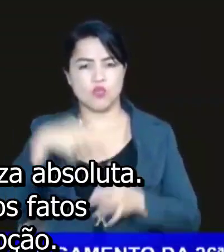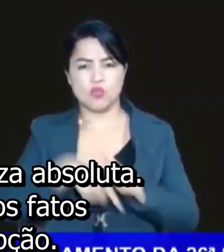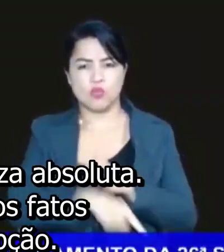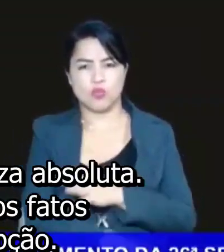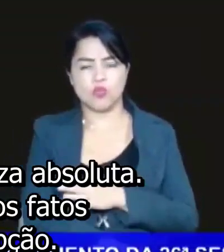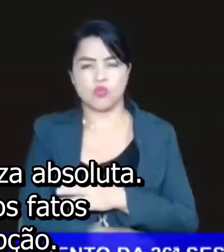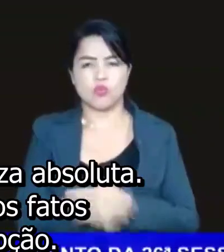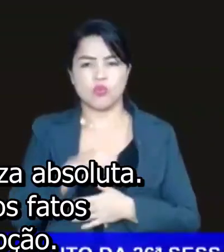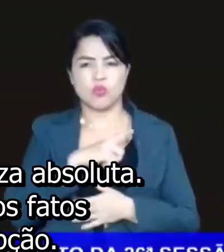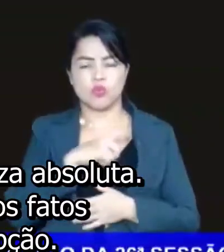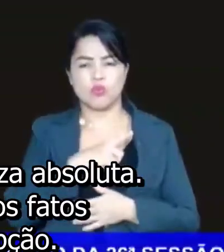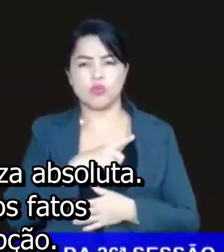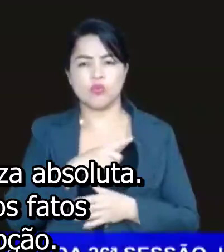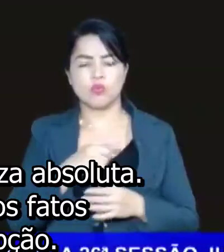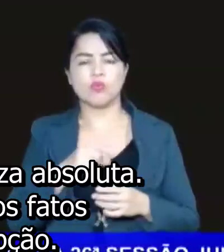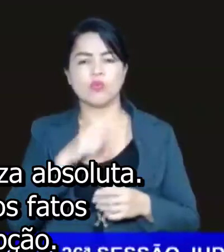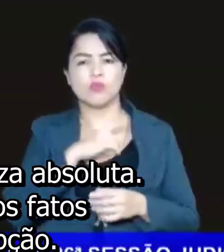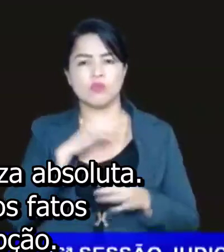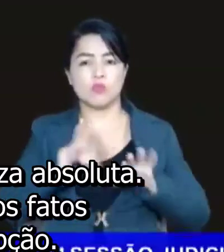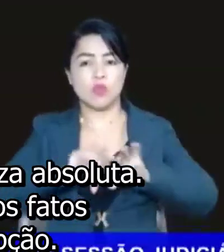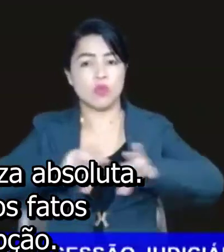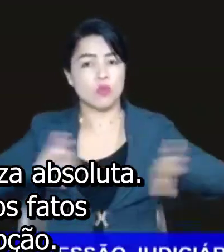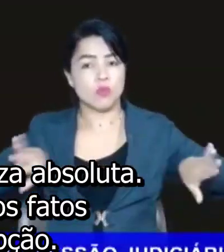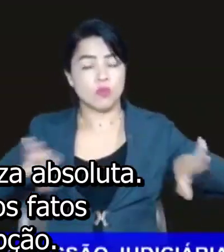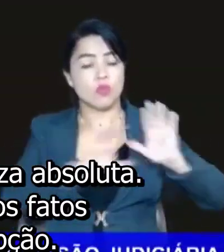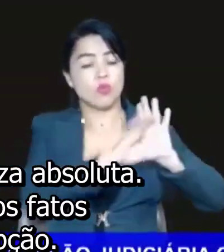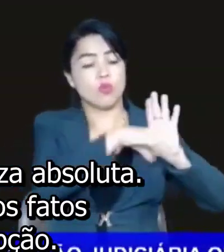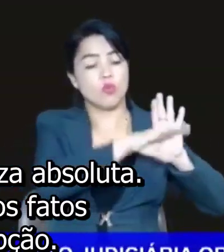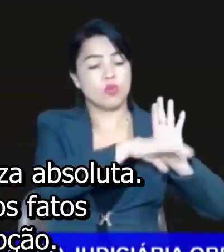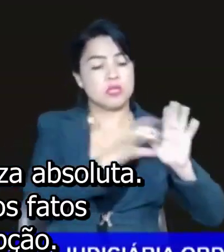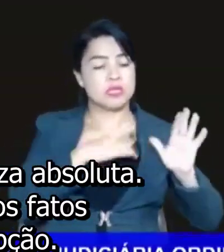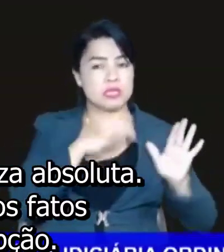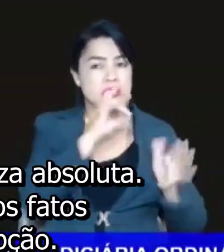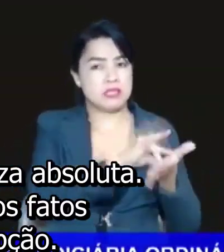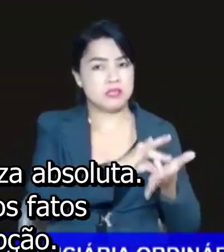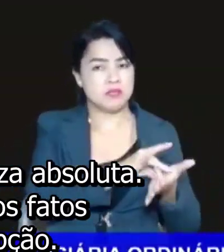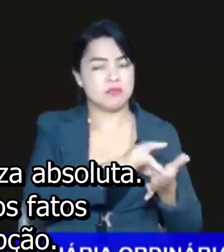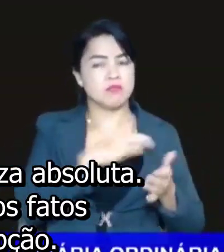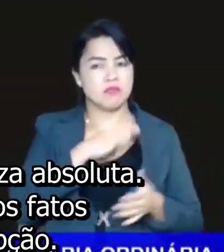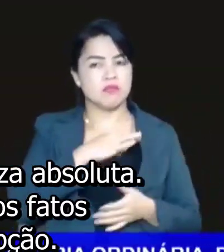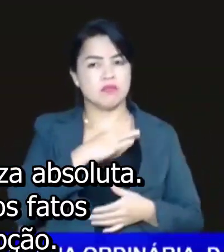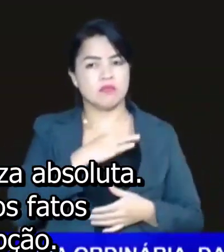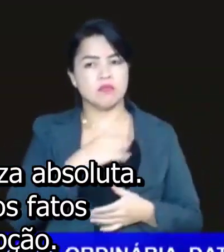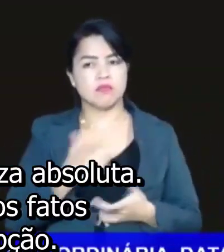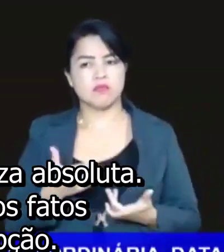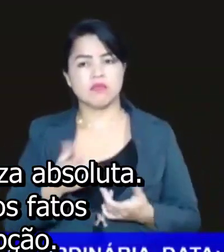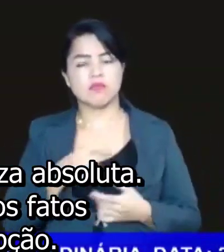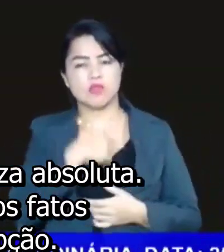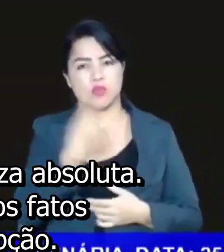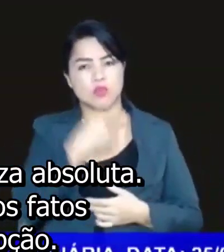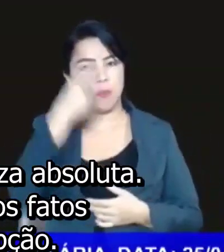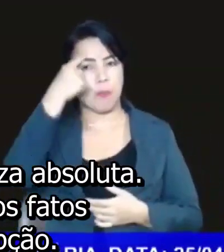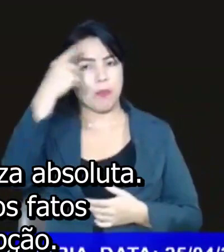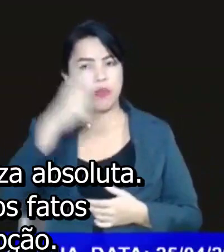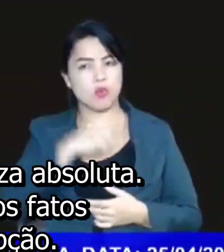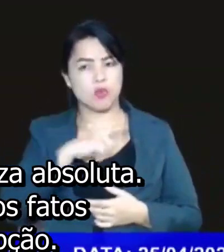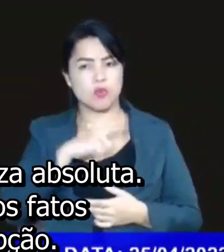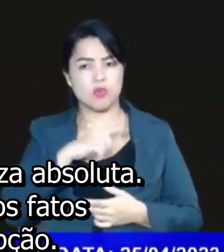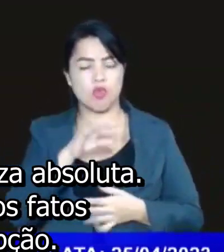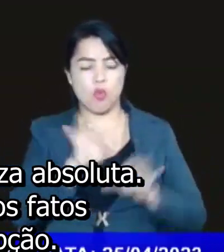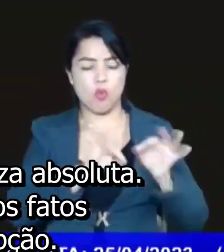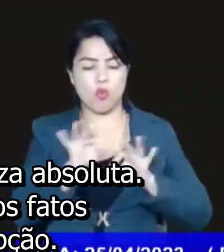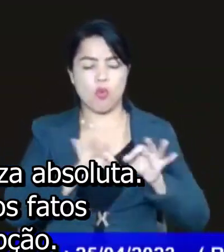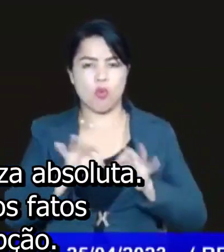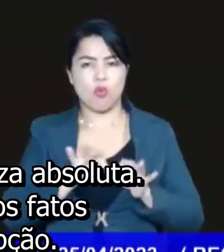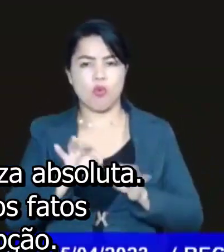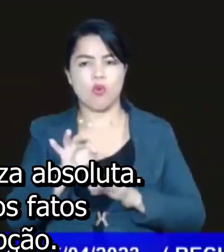fundamentos, afastar o conceito de certeza absoluta. Mas há de se ter em mente que a